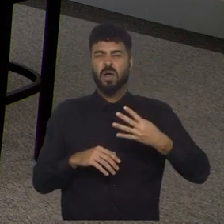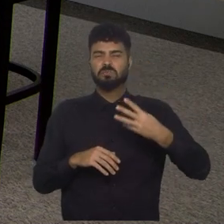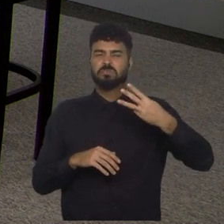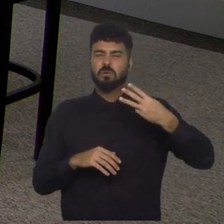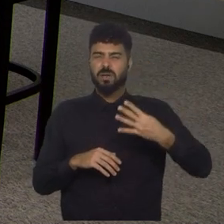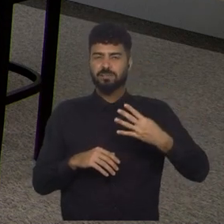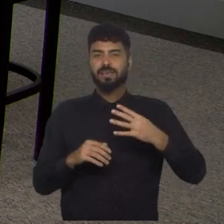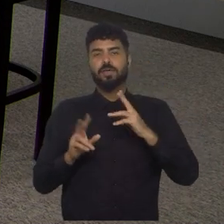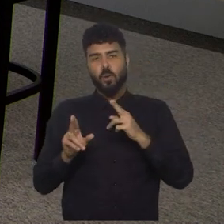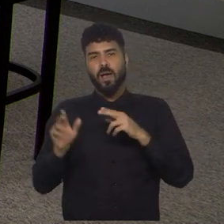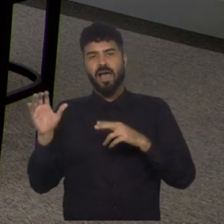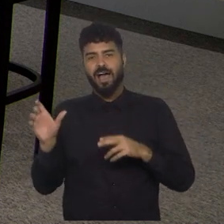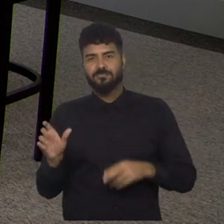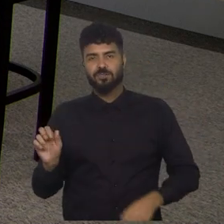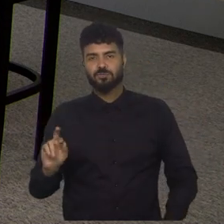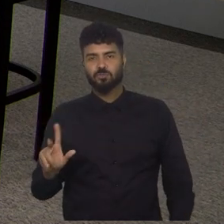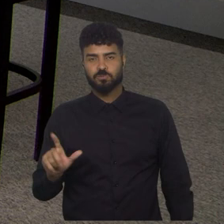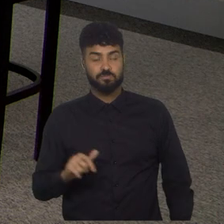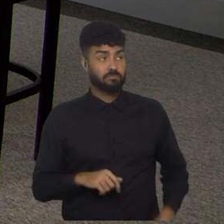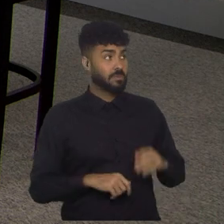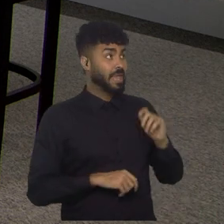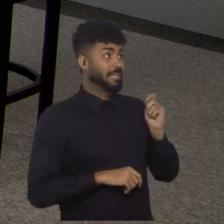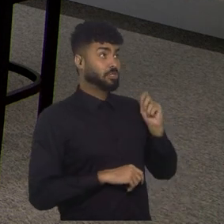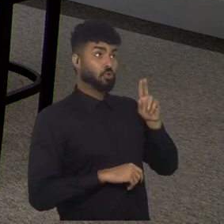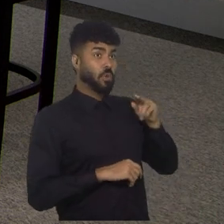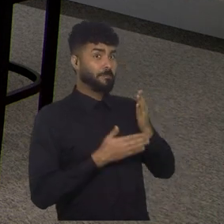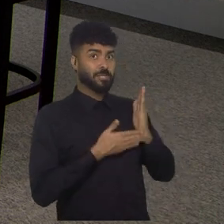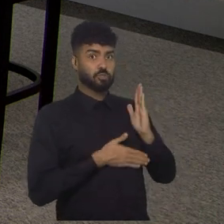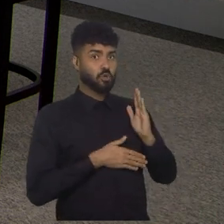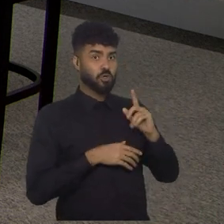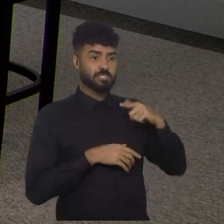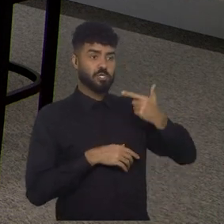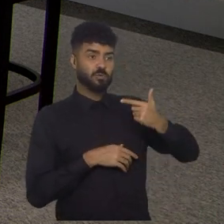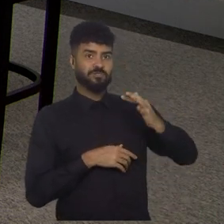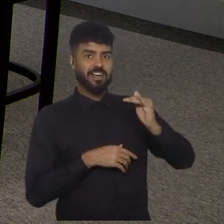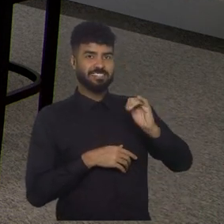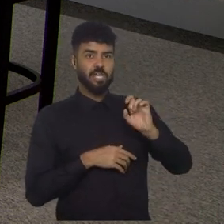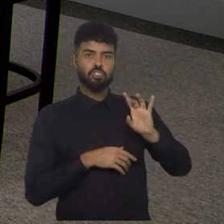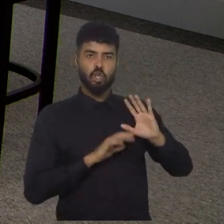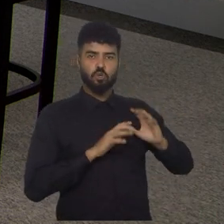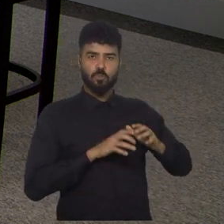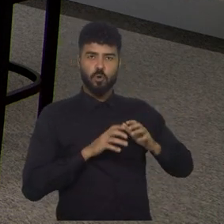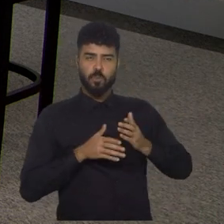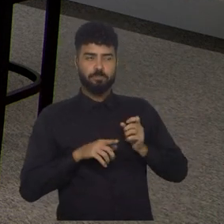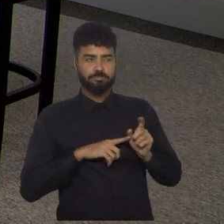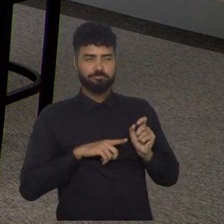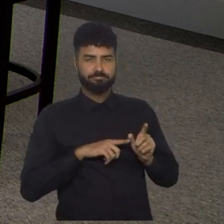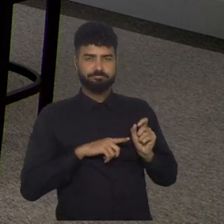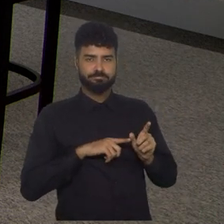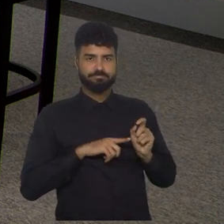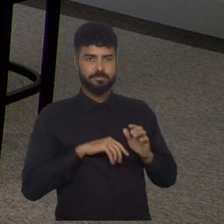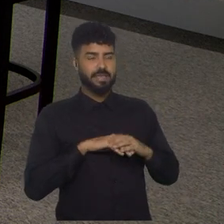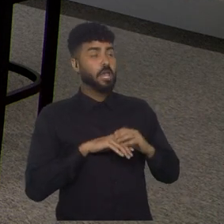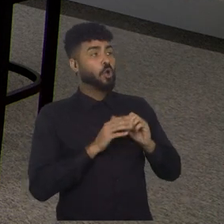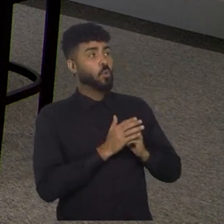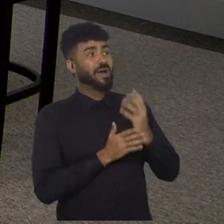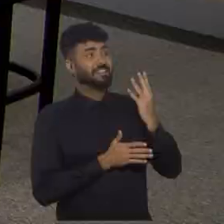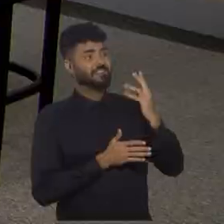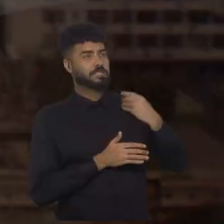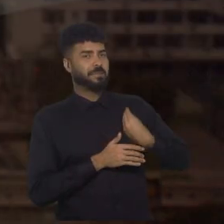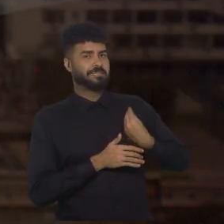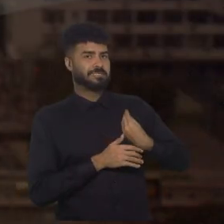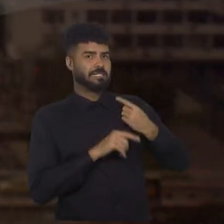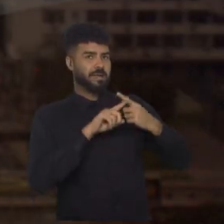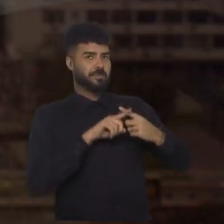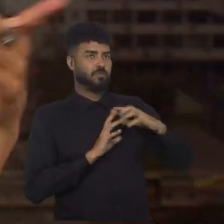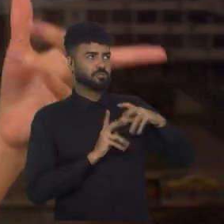Argentina nunca foi além de uma fase de grupos. Exato. E aí, só complementando, é a quarta participação em Mundial. E dentro